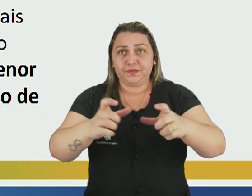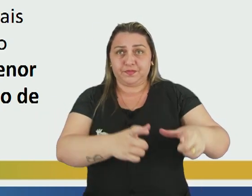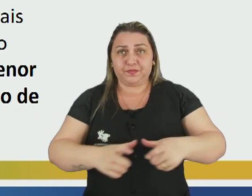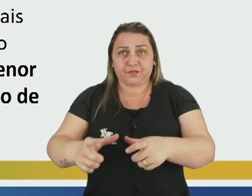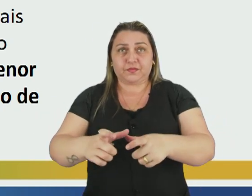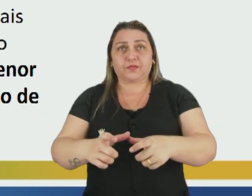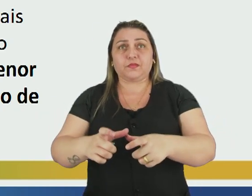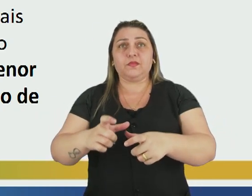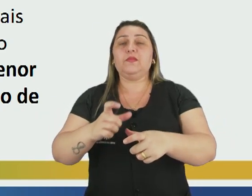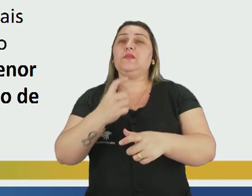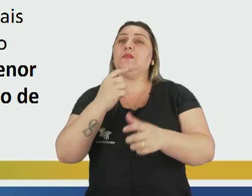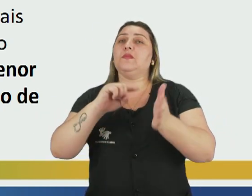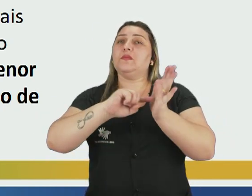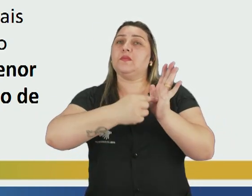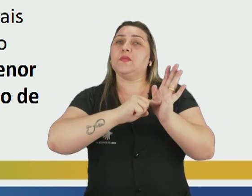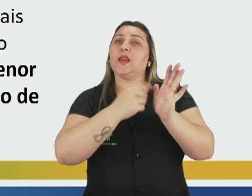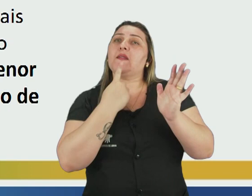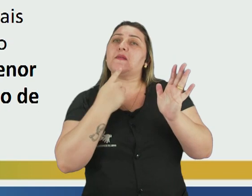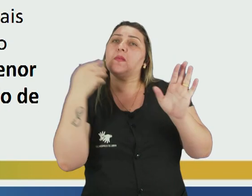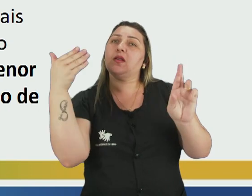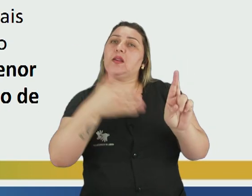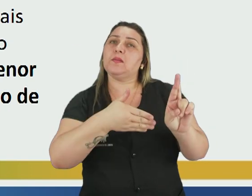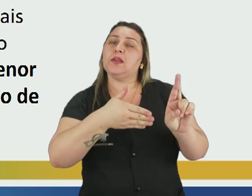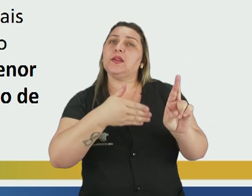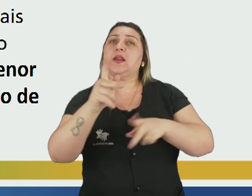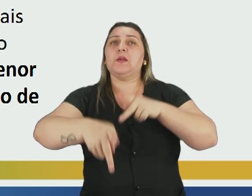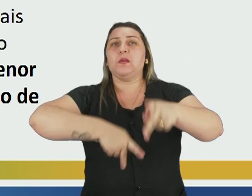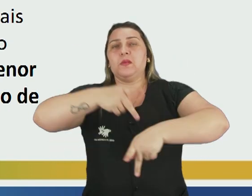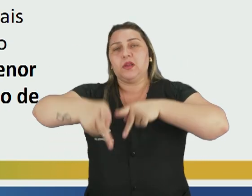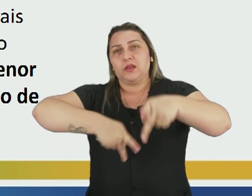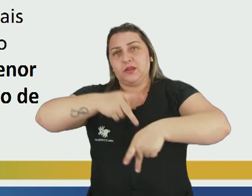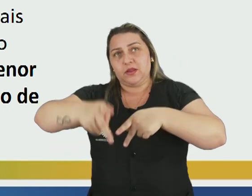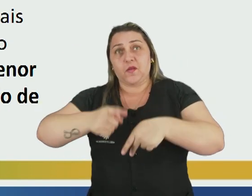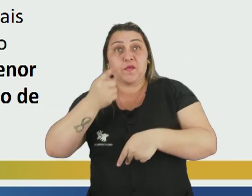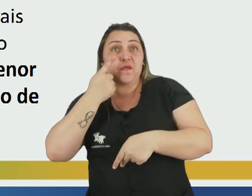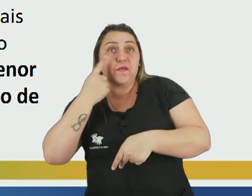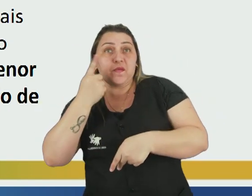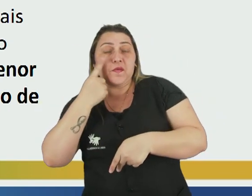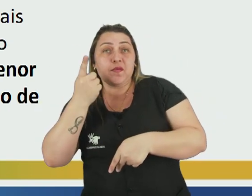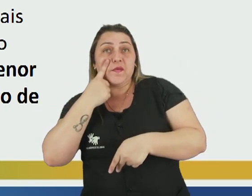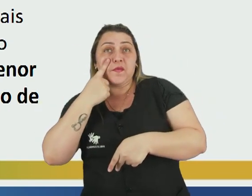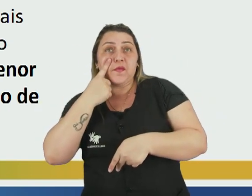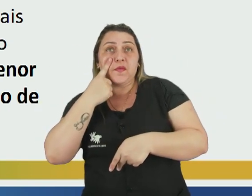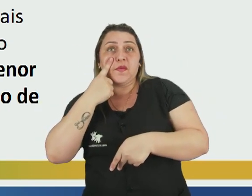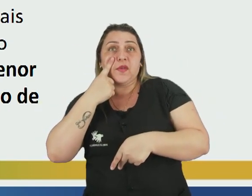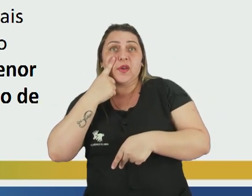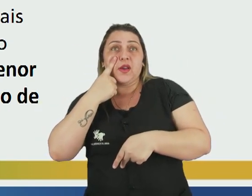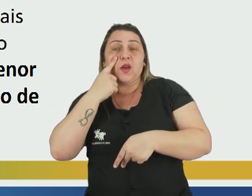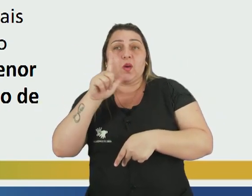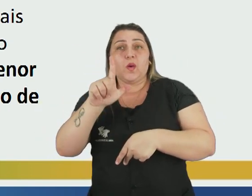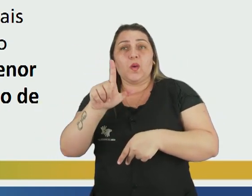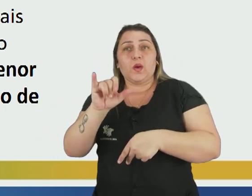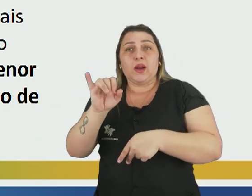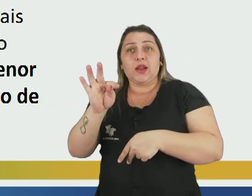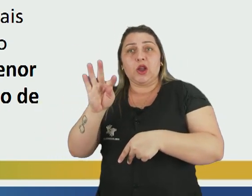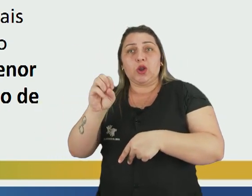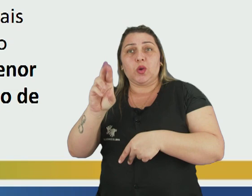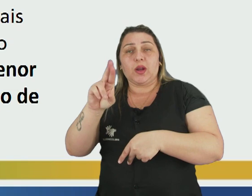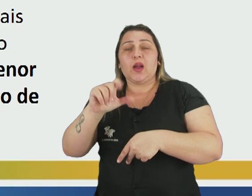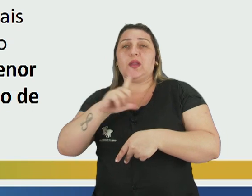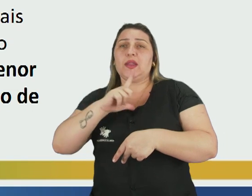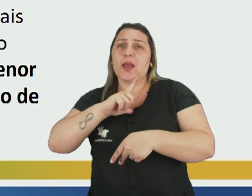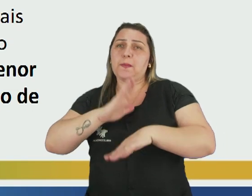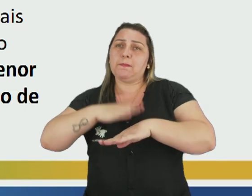Esses pontinhos vermelhos, eles representam a população. Observem que na faixa litorânea, a gente tem uma